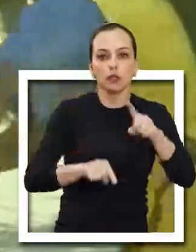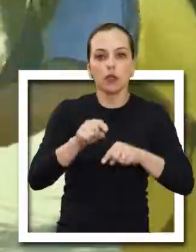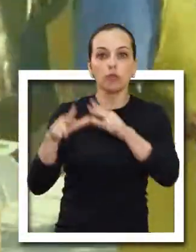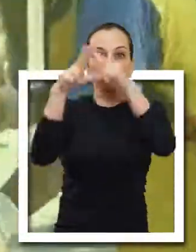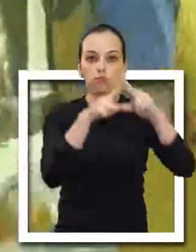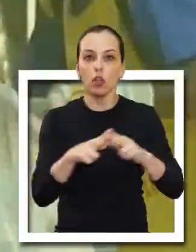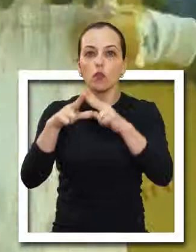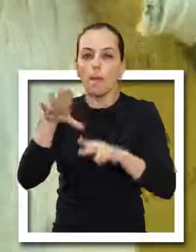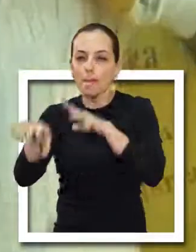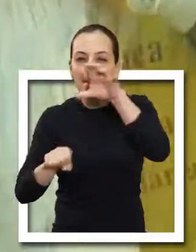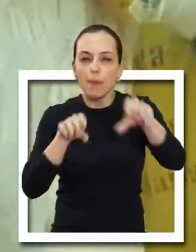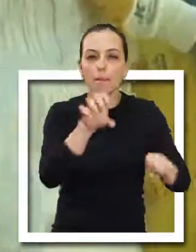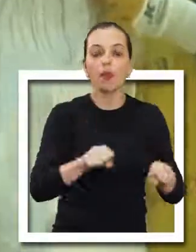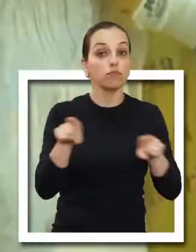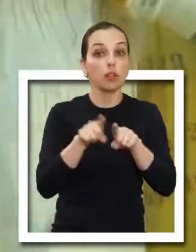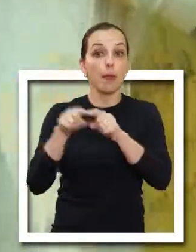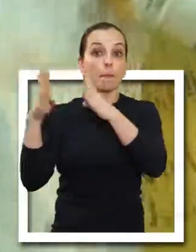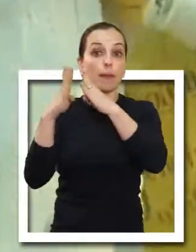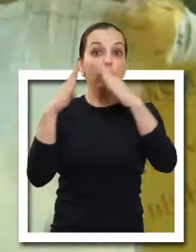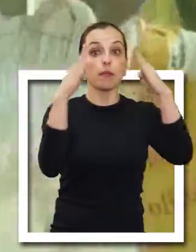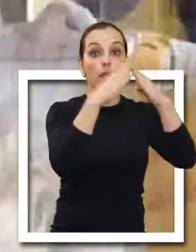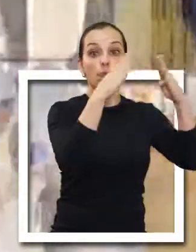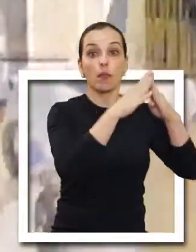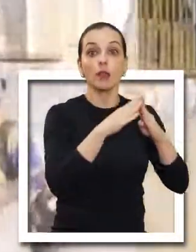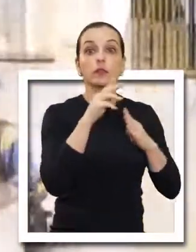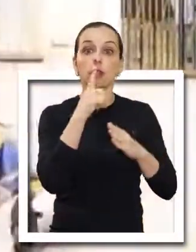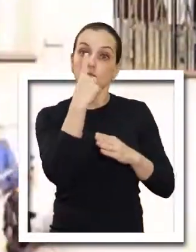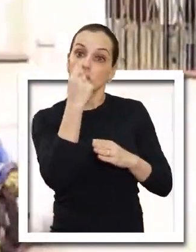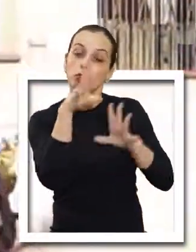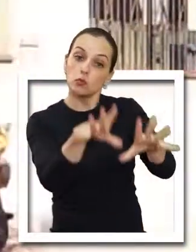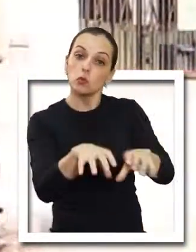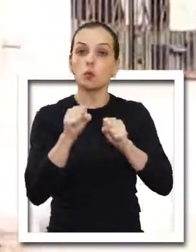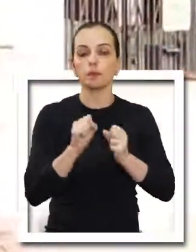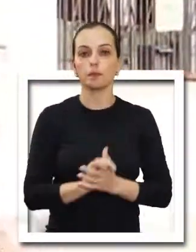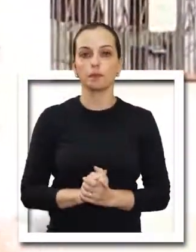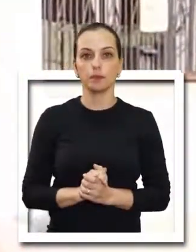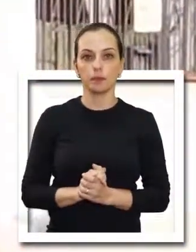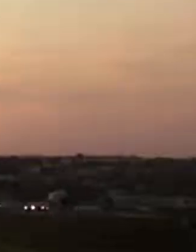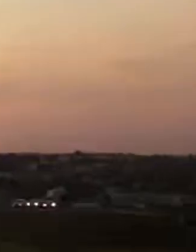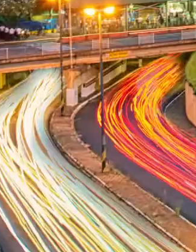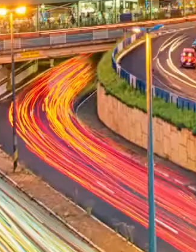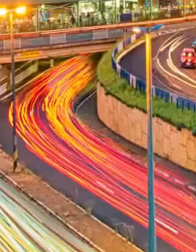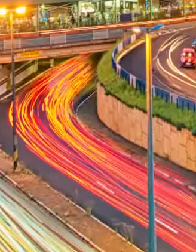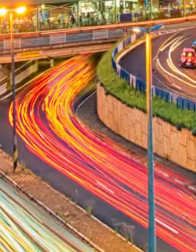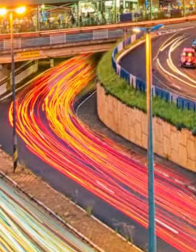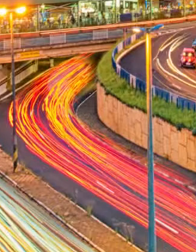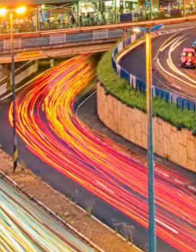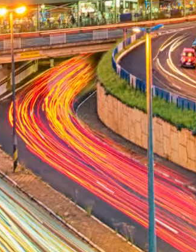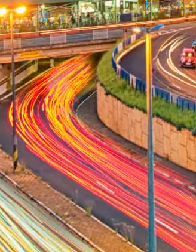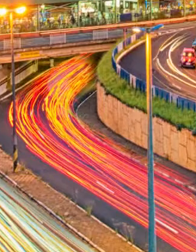coleta seletiva e de resíduos orgânicos porta a porta em todos os bairros da cidade.